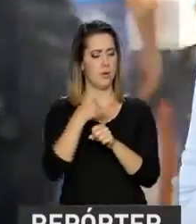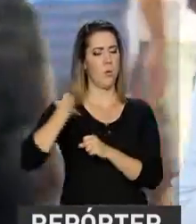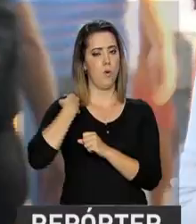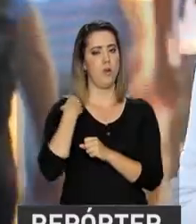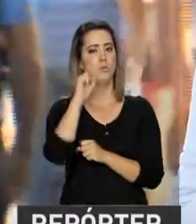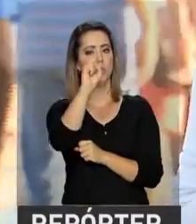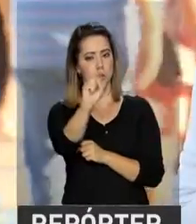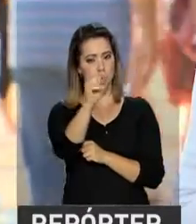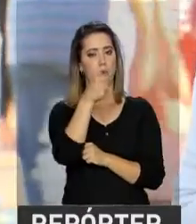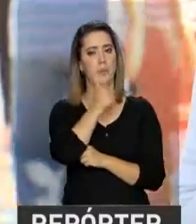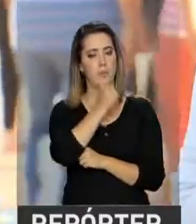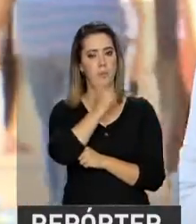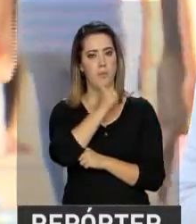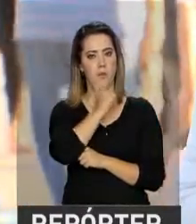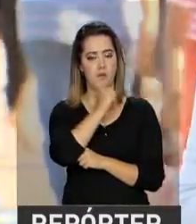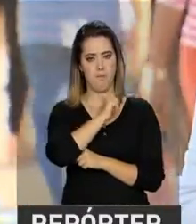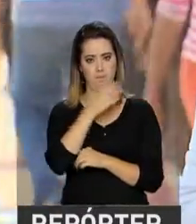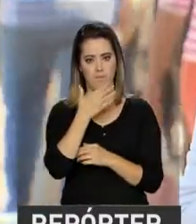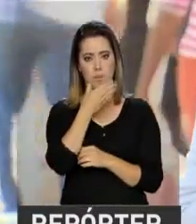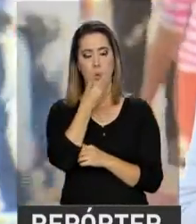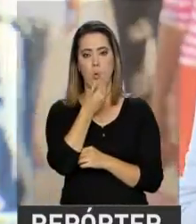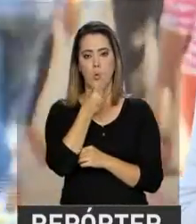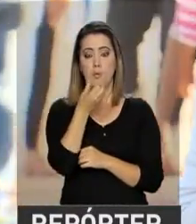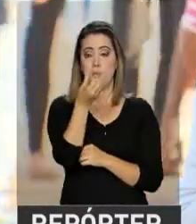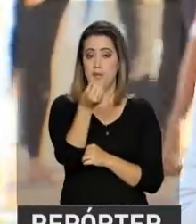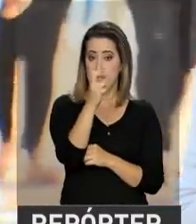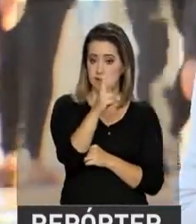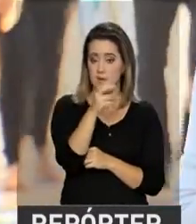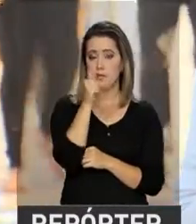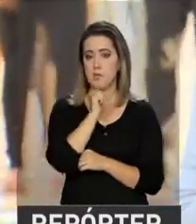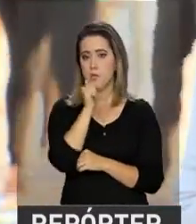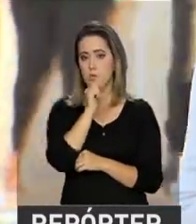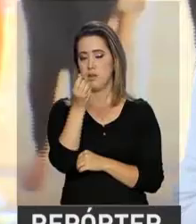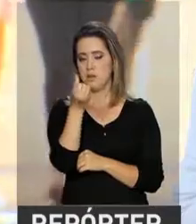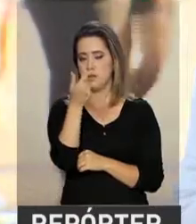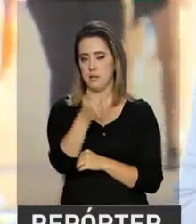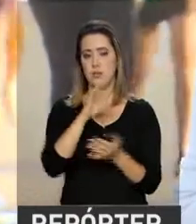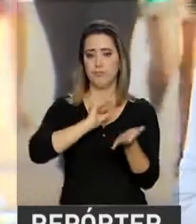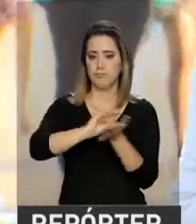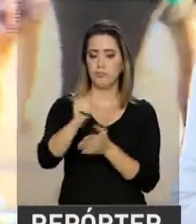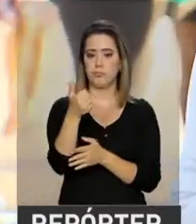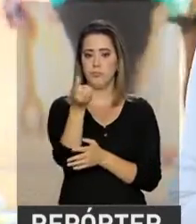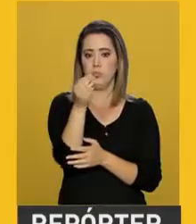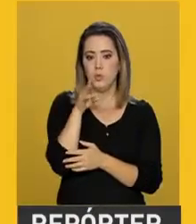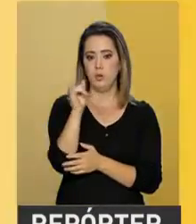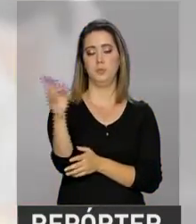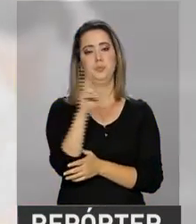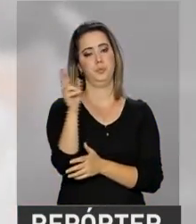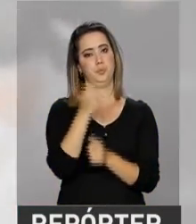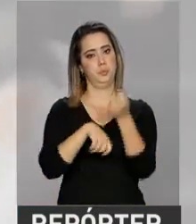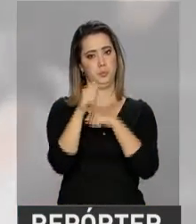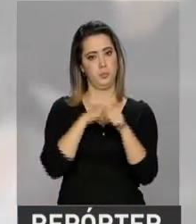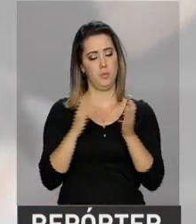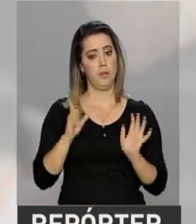em oito anos para mulheres a expectativa do governo com a medida é que sejam injetados até 16 bilhões de reais na economia cerca